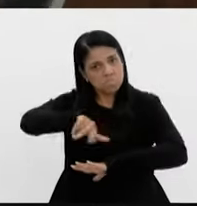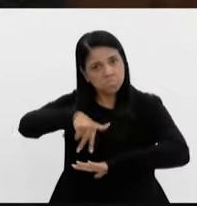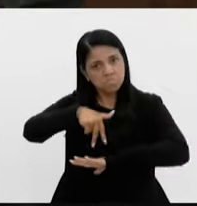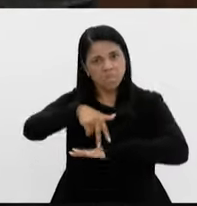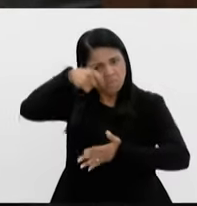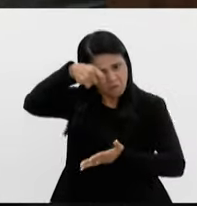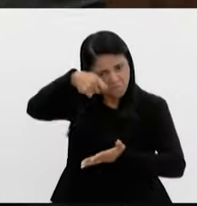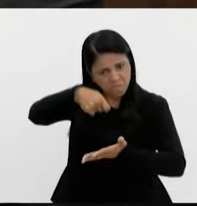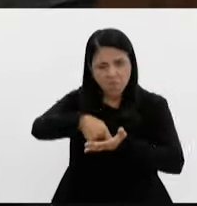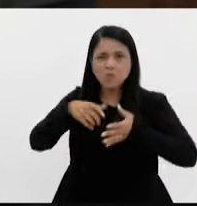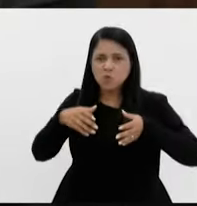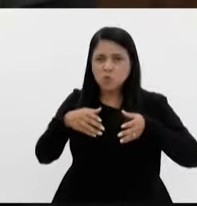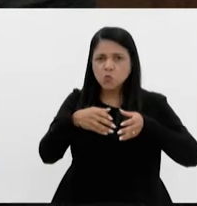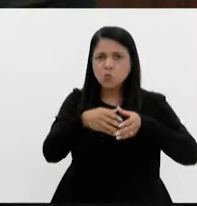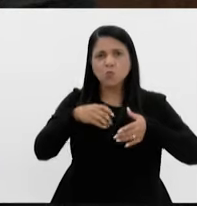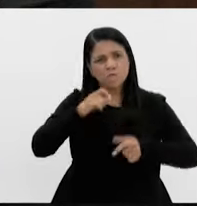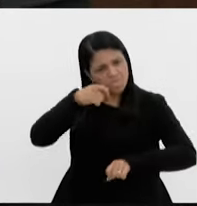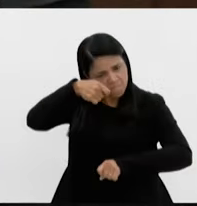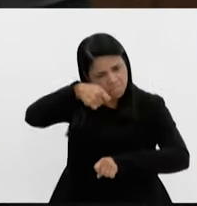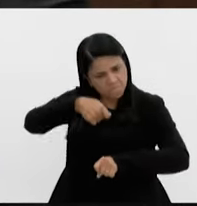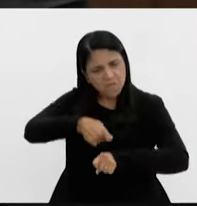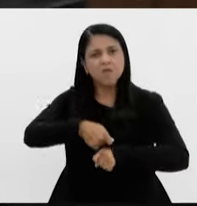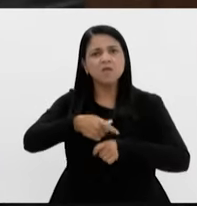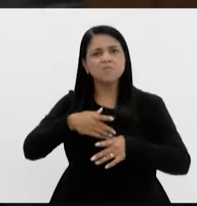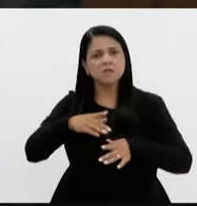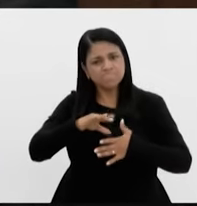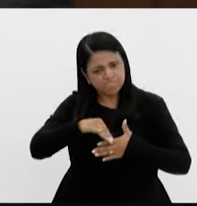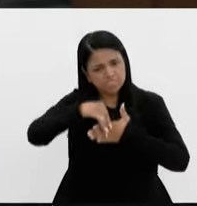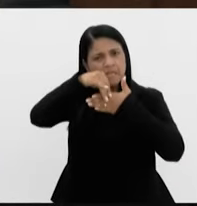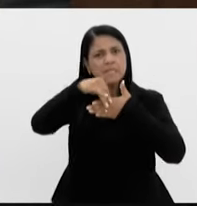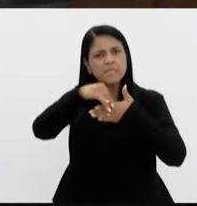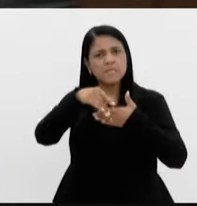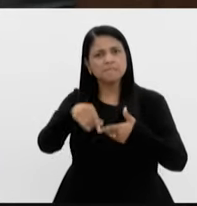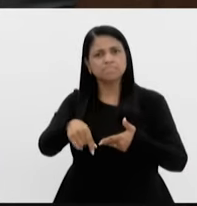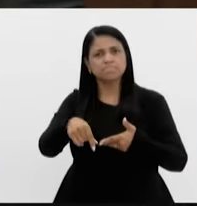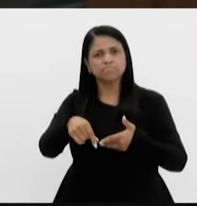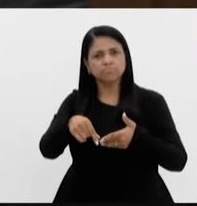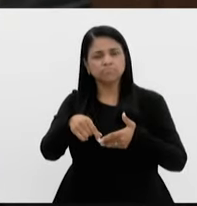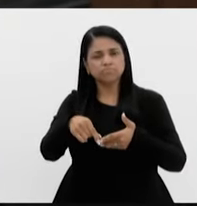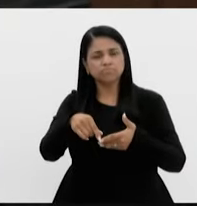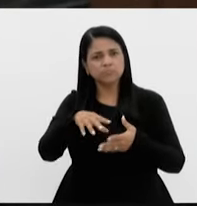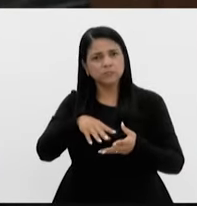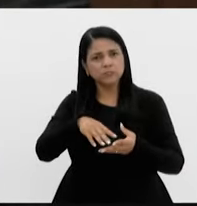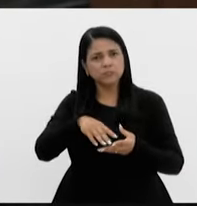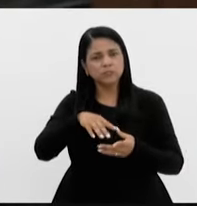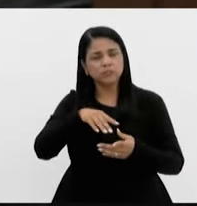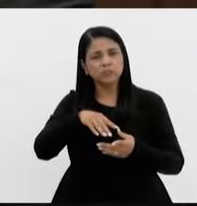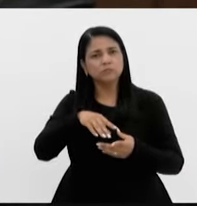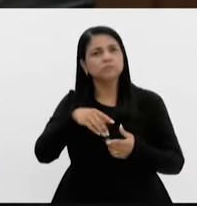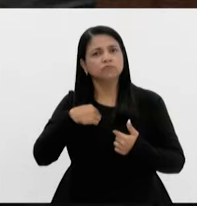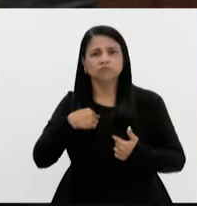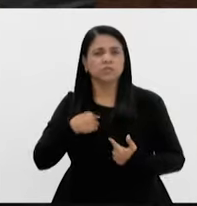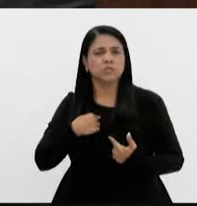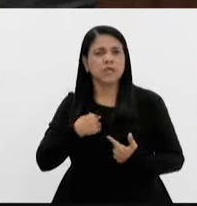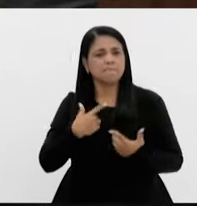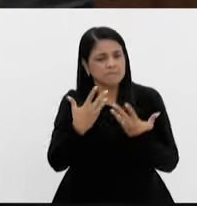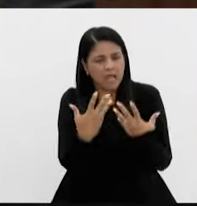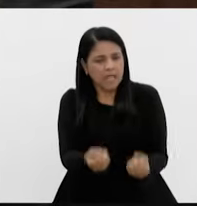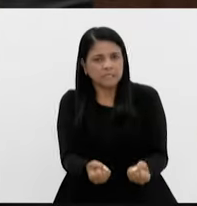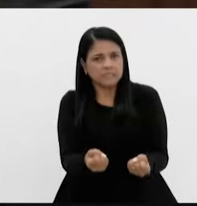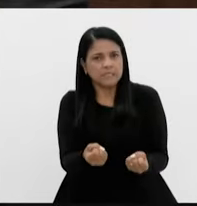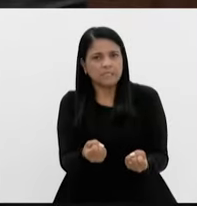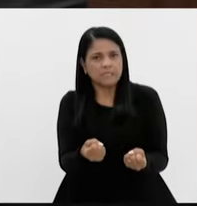firme com a tropa Firme com a cooperação espírito de liderança e obviamente não ia Se permitir deixar ser